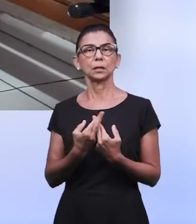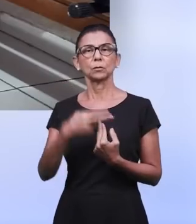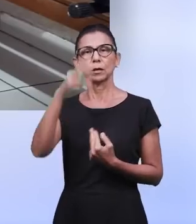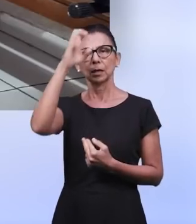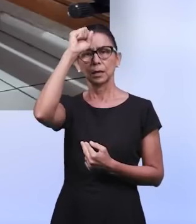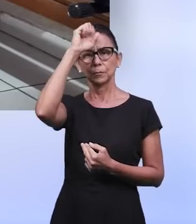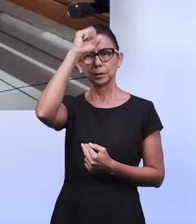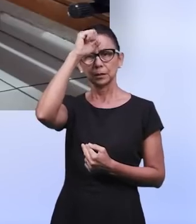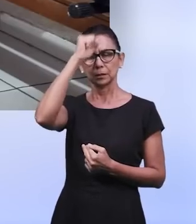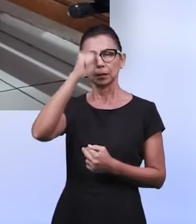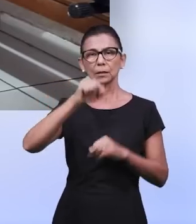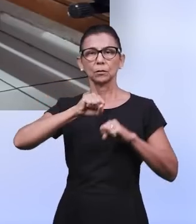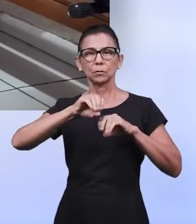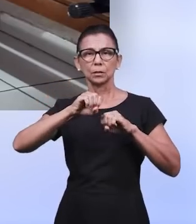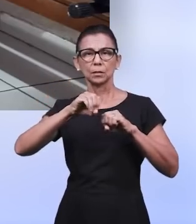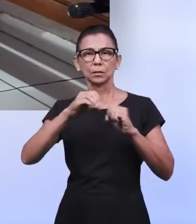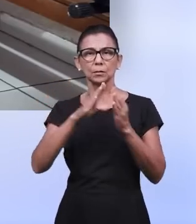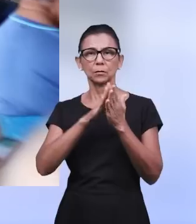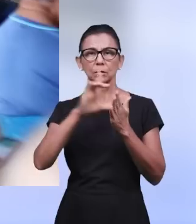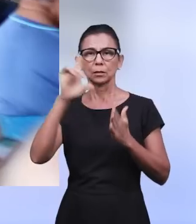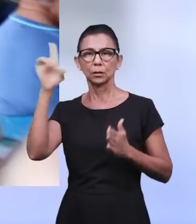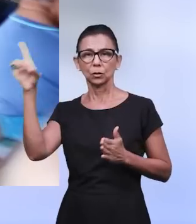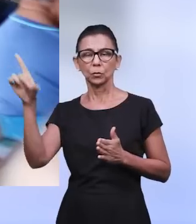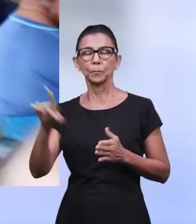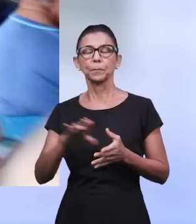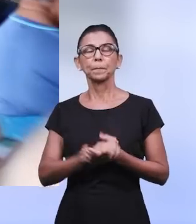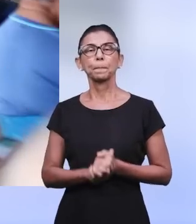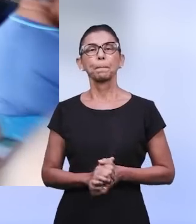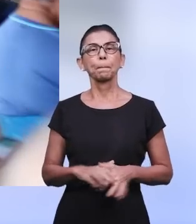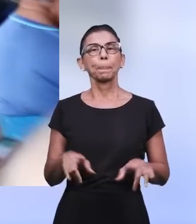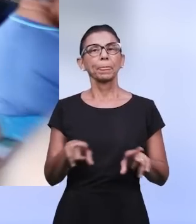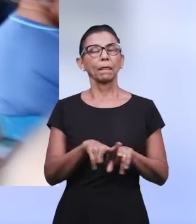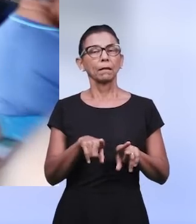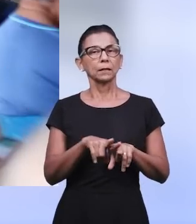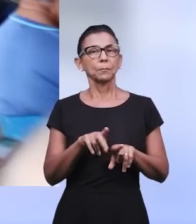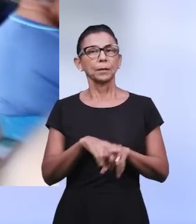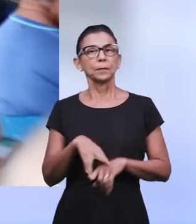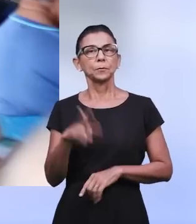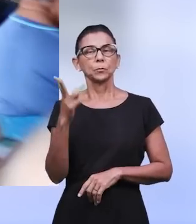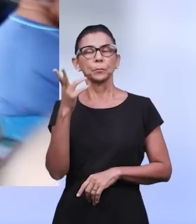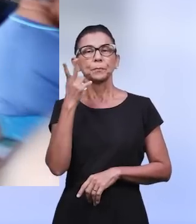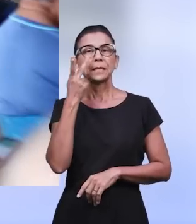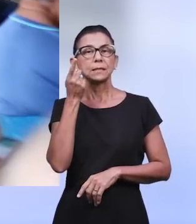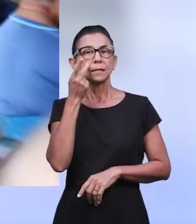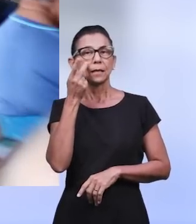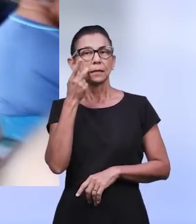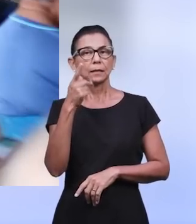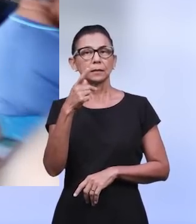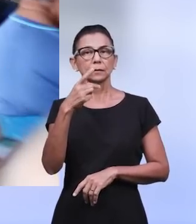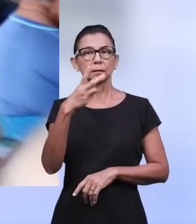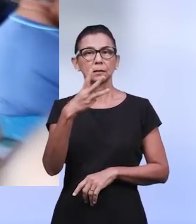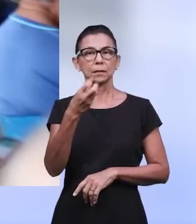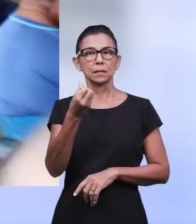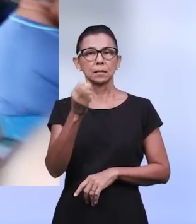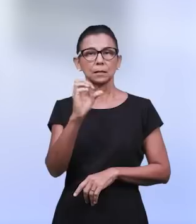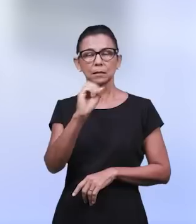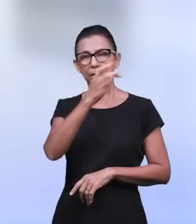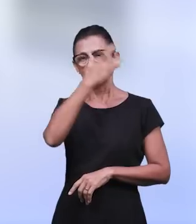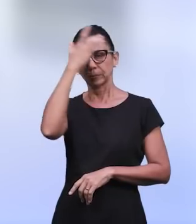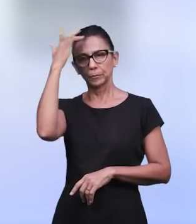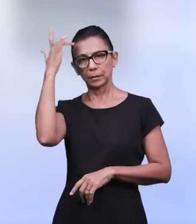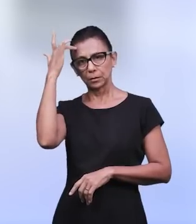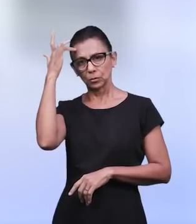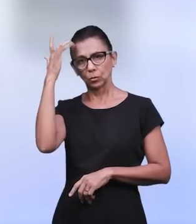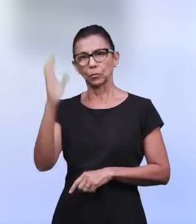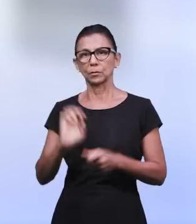sobre os ensinamentos da parte do Senhor. No Ceará, cerca de 360 irmãos participaram do seminário para principiantes